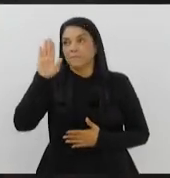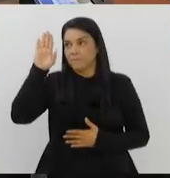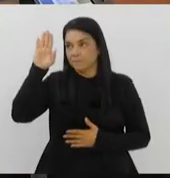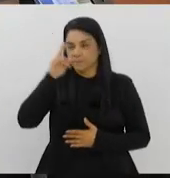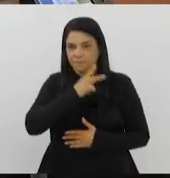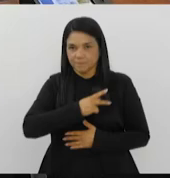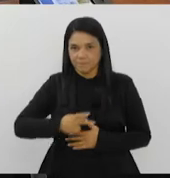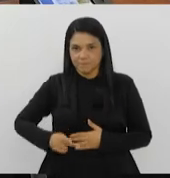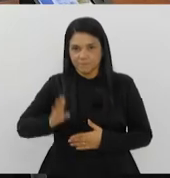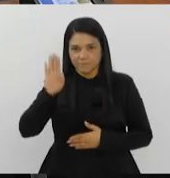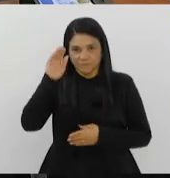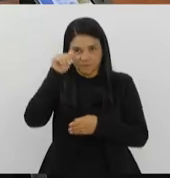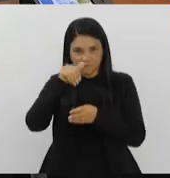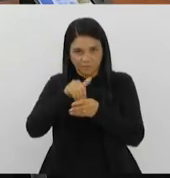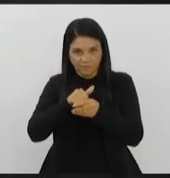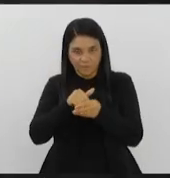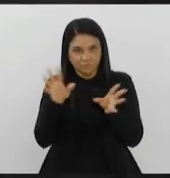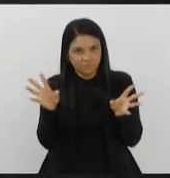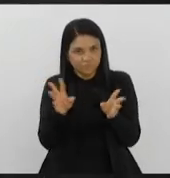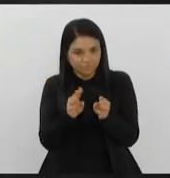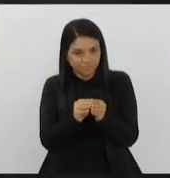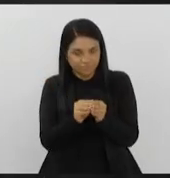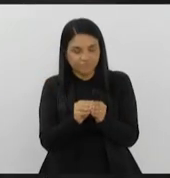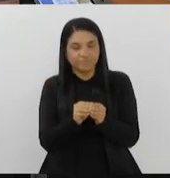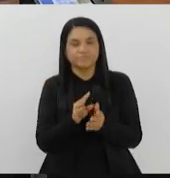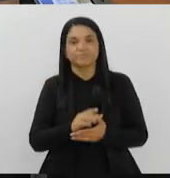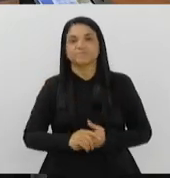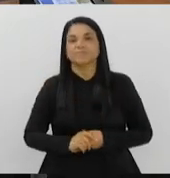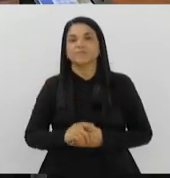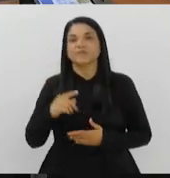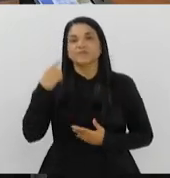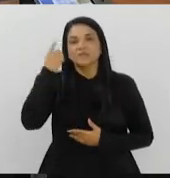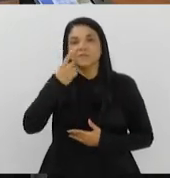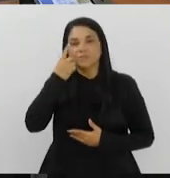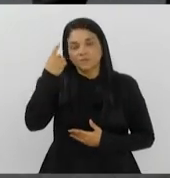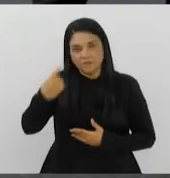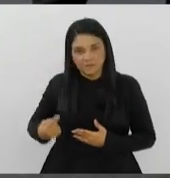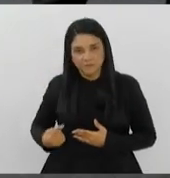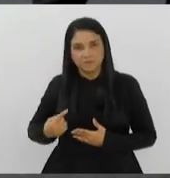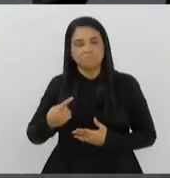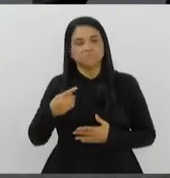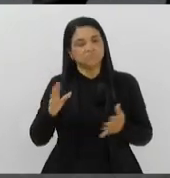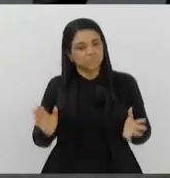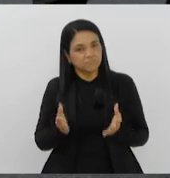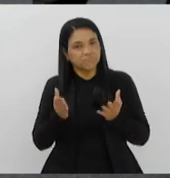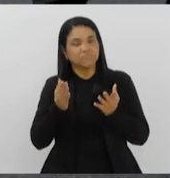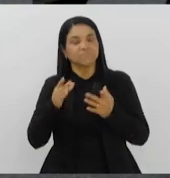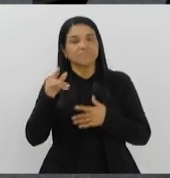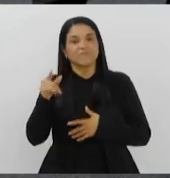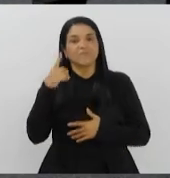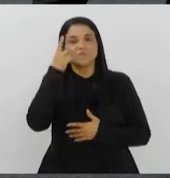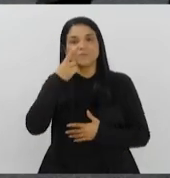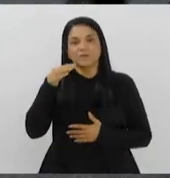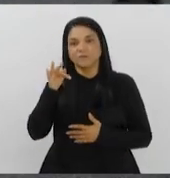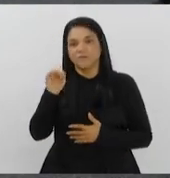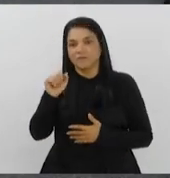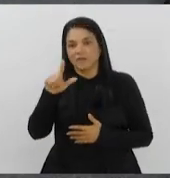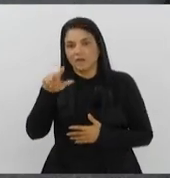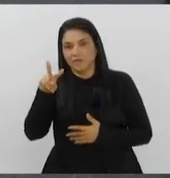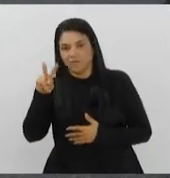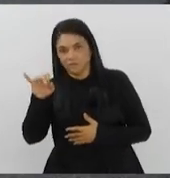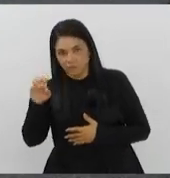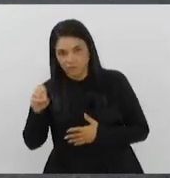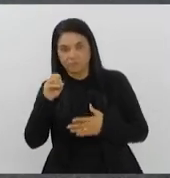para declaração de voto brevemente. Deputada Dani Bob, por favor. Parabenizar a iniciativa do nobilíssimo deputado Flávio Serafini. Nós todas e